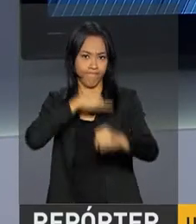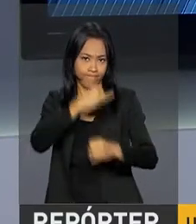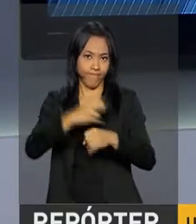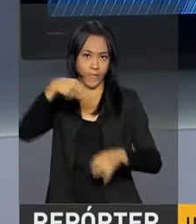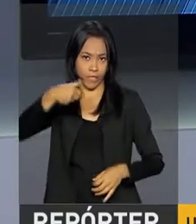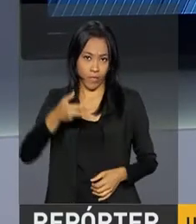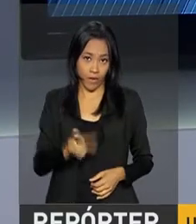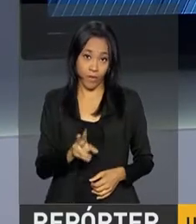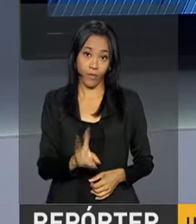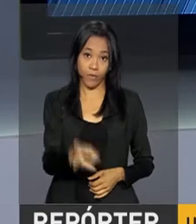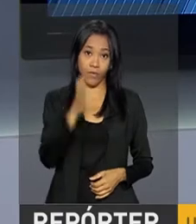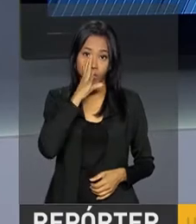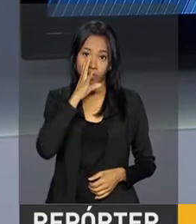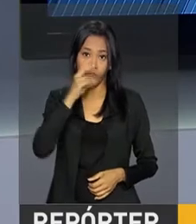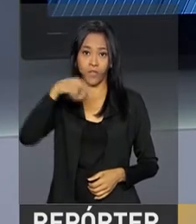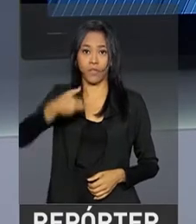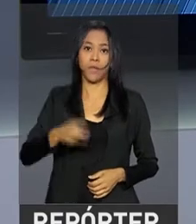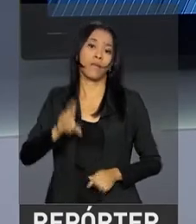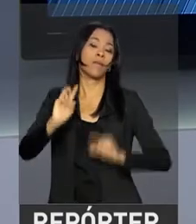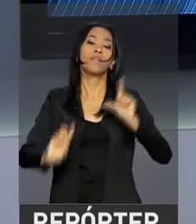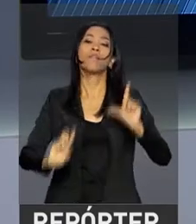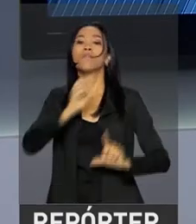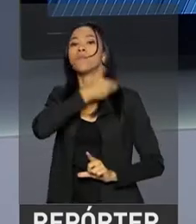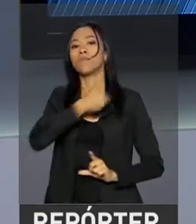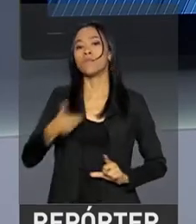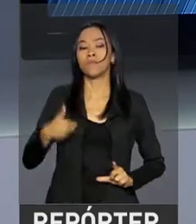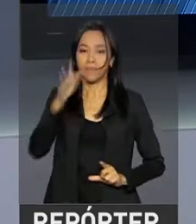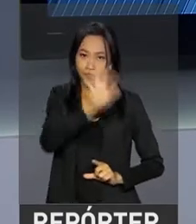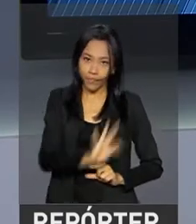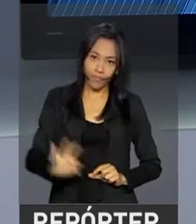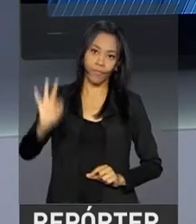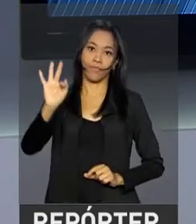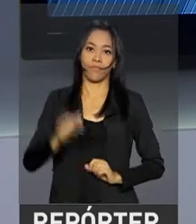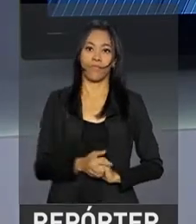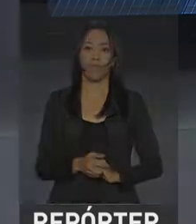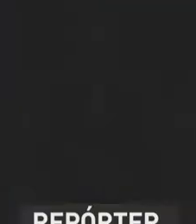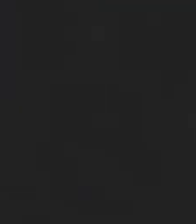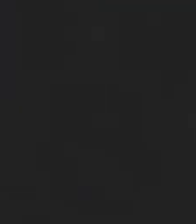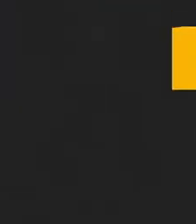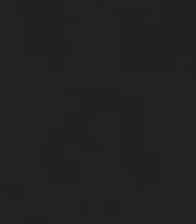nbr na internet continue na nbr a tv do governo federal